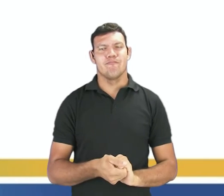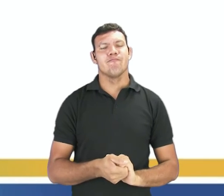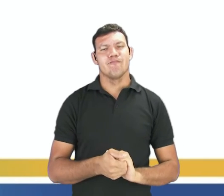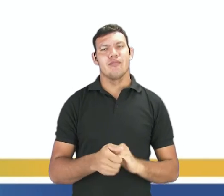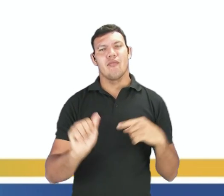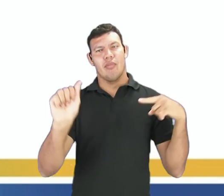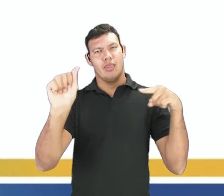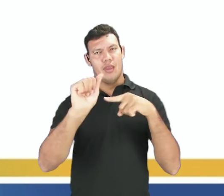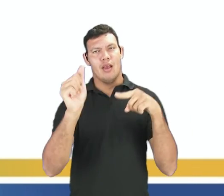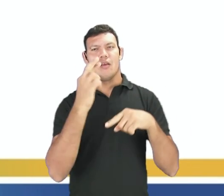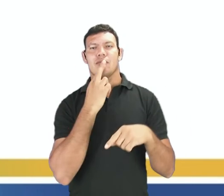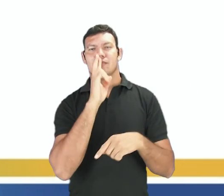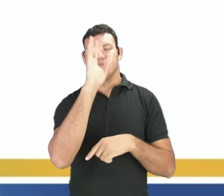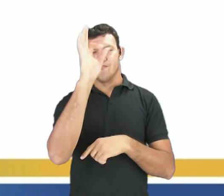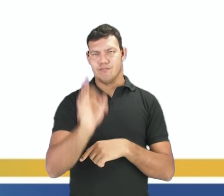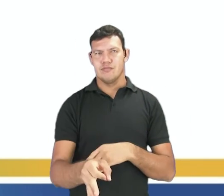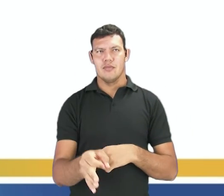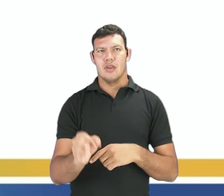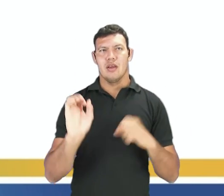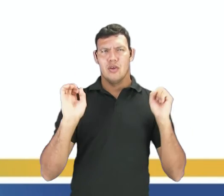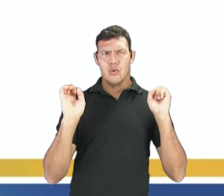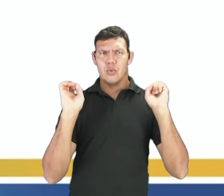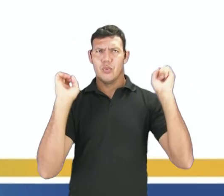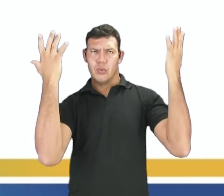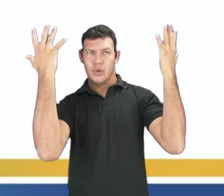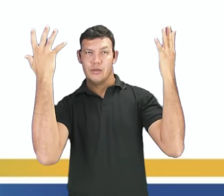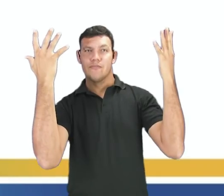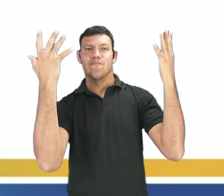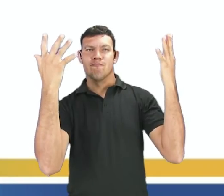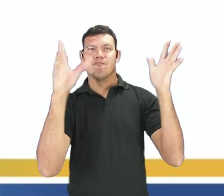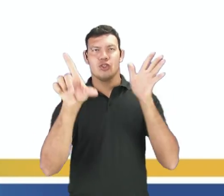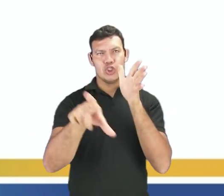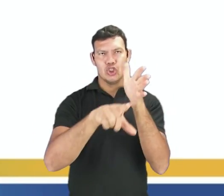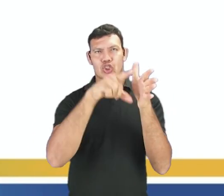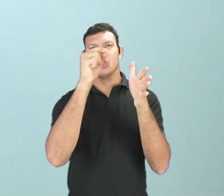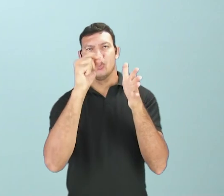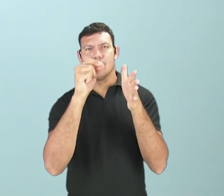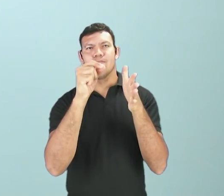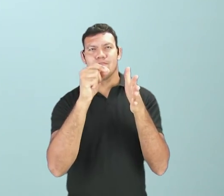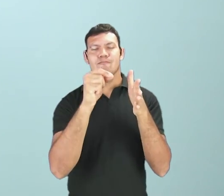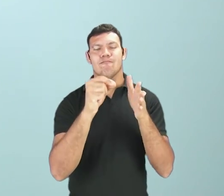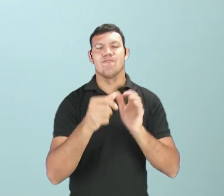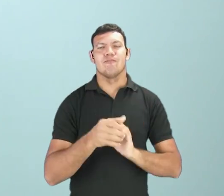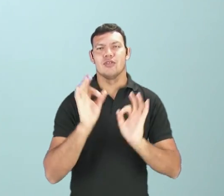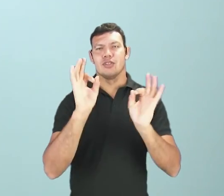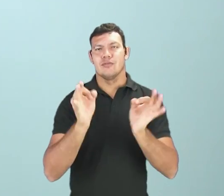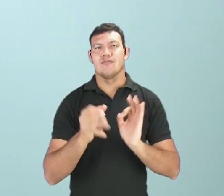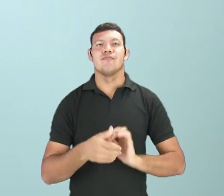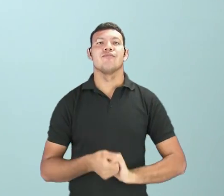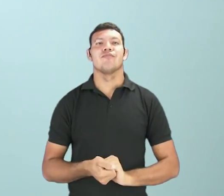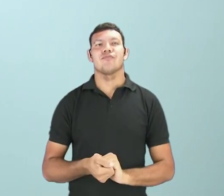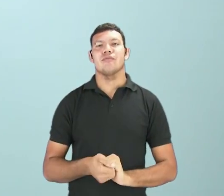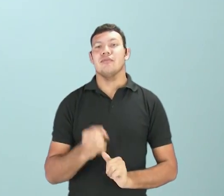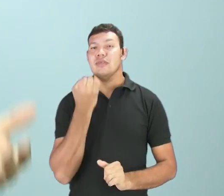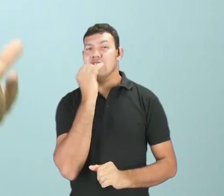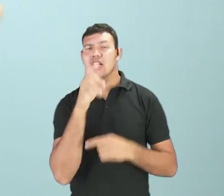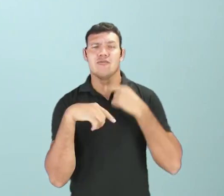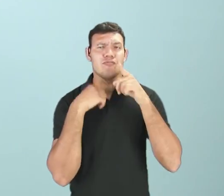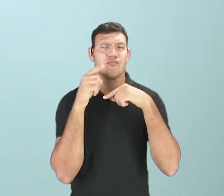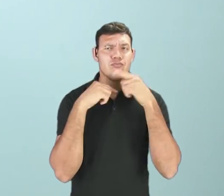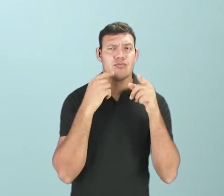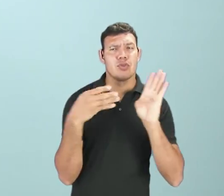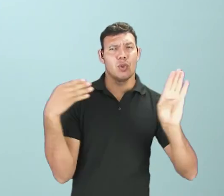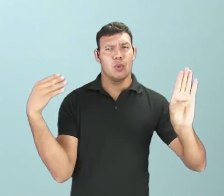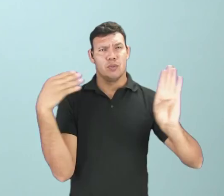fato de ter sido ousado na escolha que fez. E lá no final, em Present Perfect, isso fez toda a diferença. Se vocês têm mais dúvidas sobre isso, não esqueçam de acessar